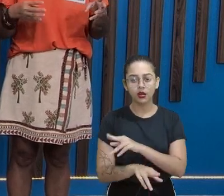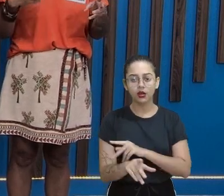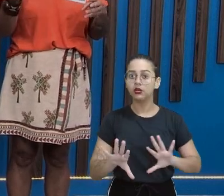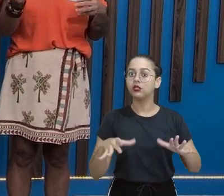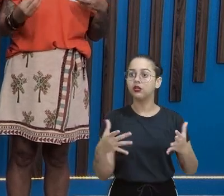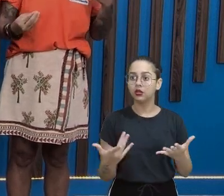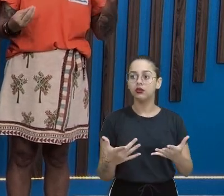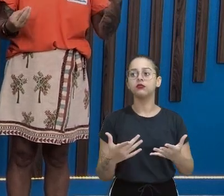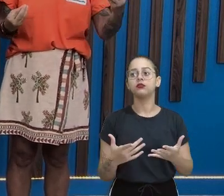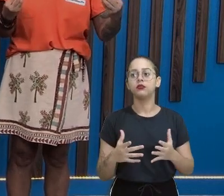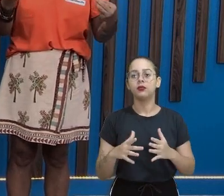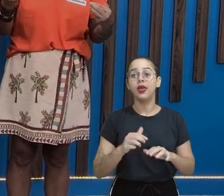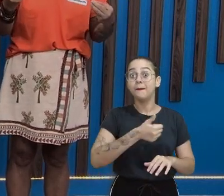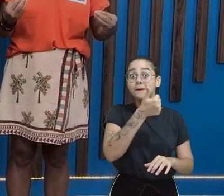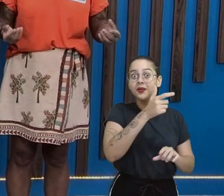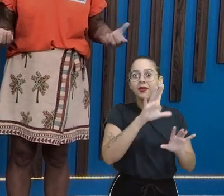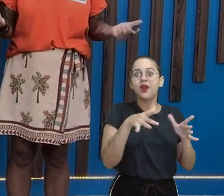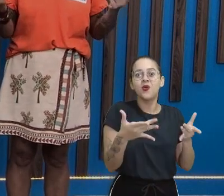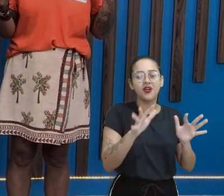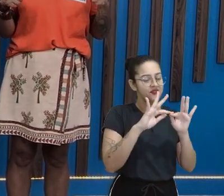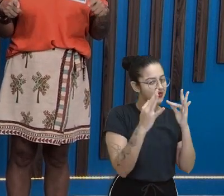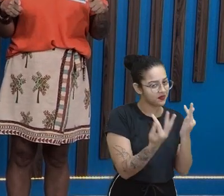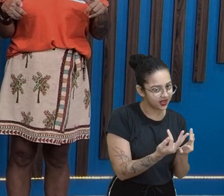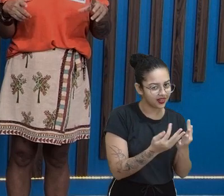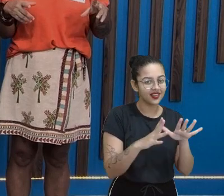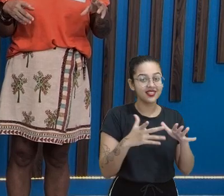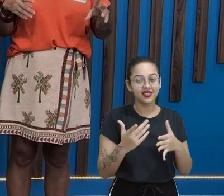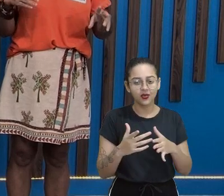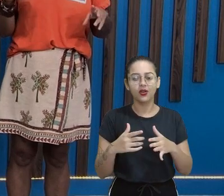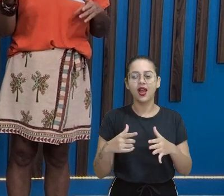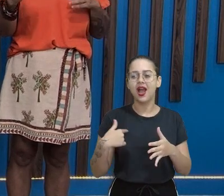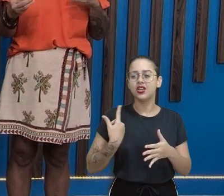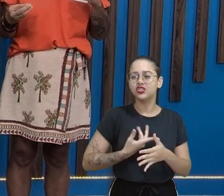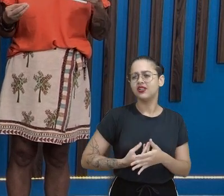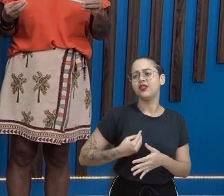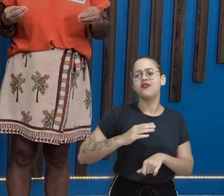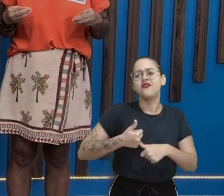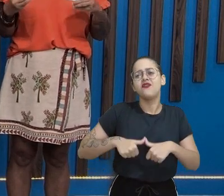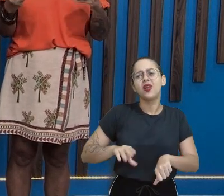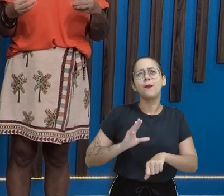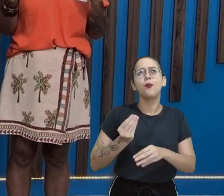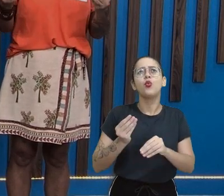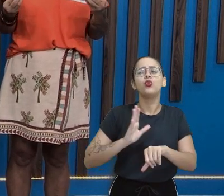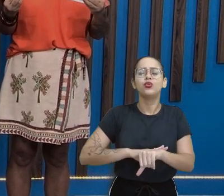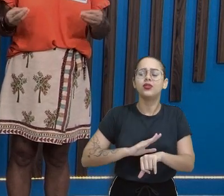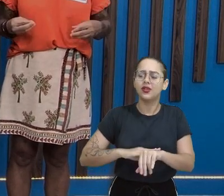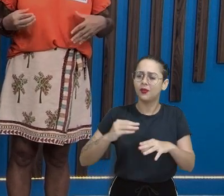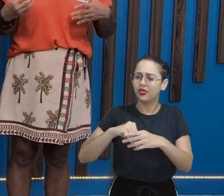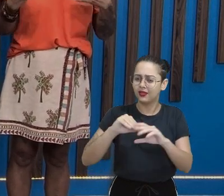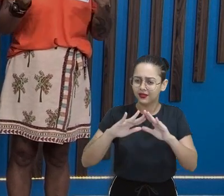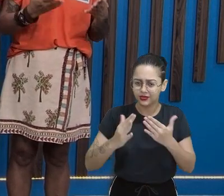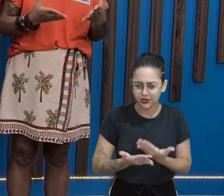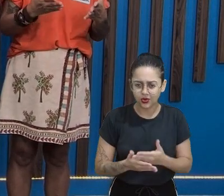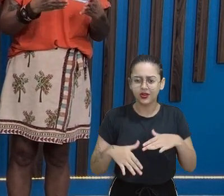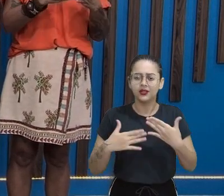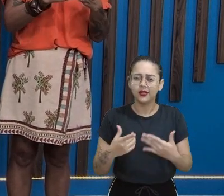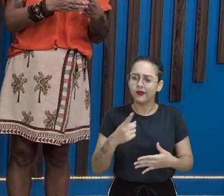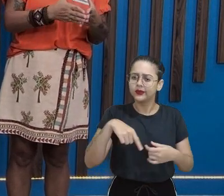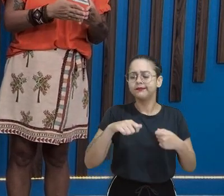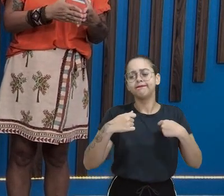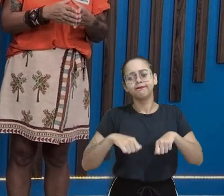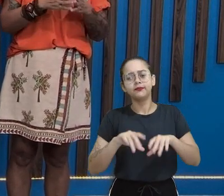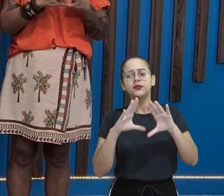a gente passa anos e anos nela. E até nas competências que são pedidas para vocês,